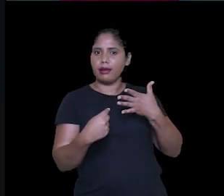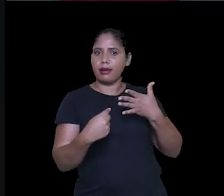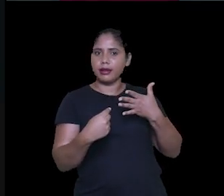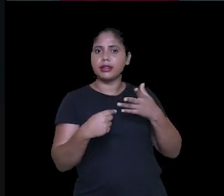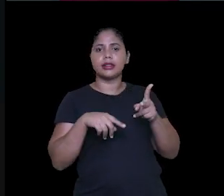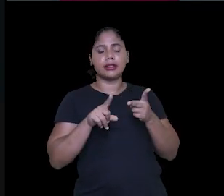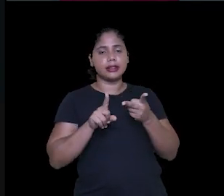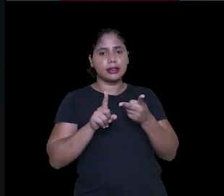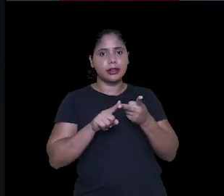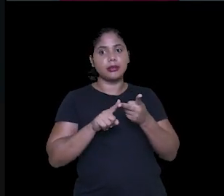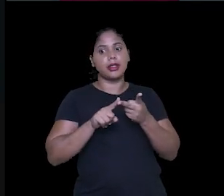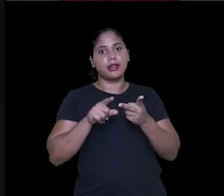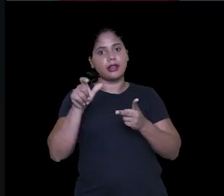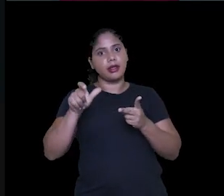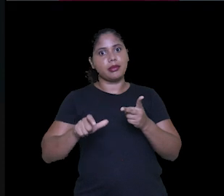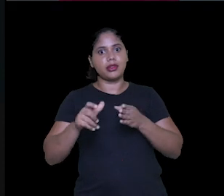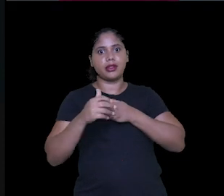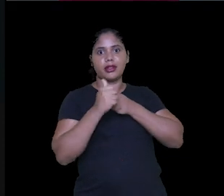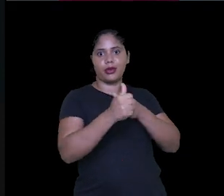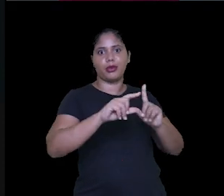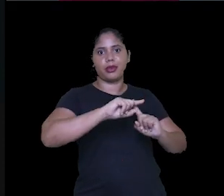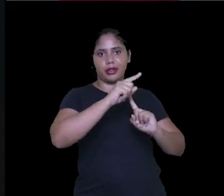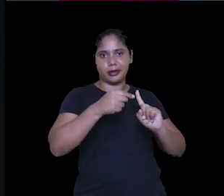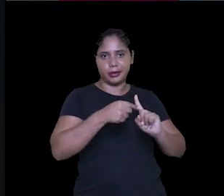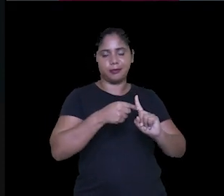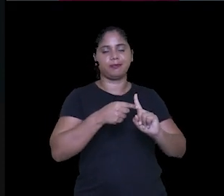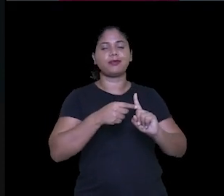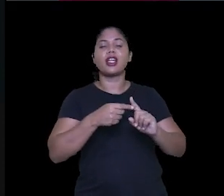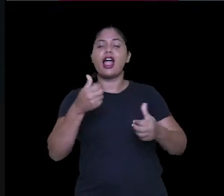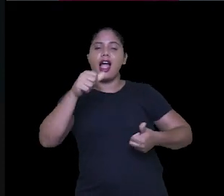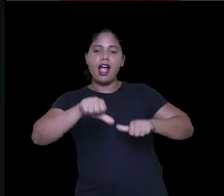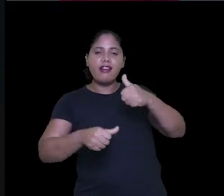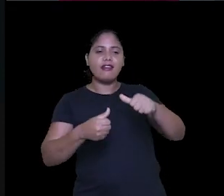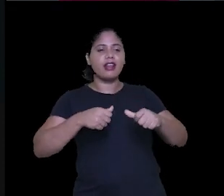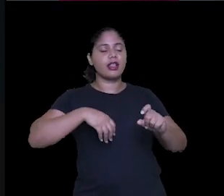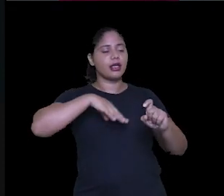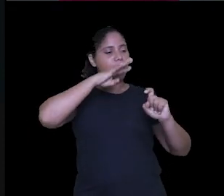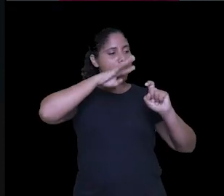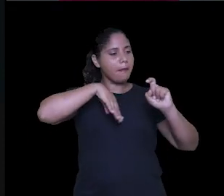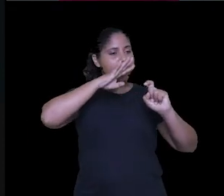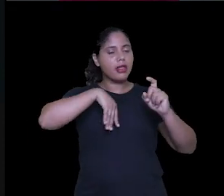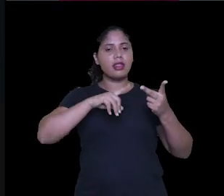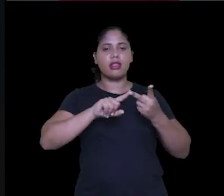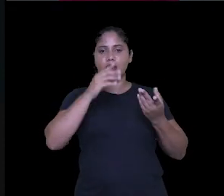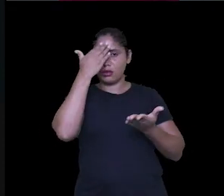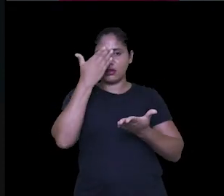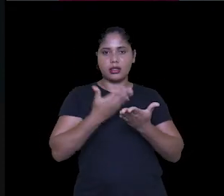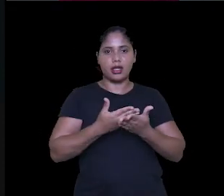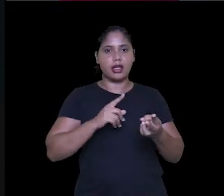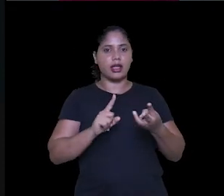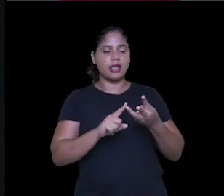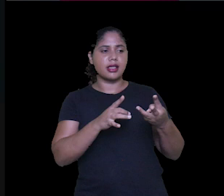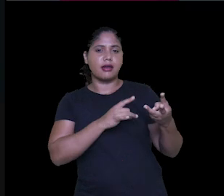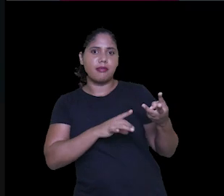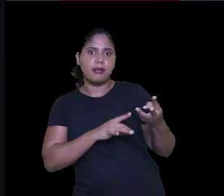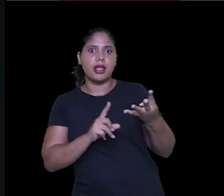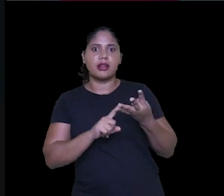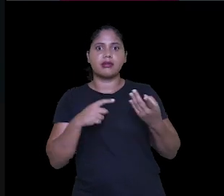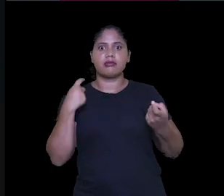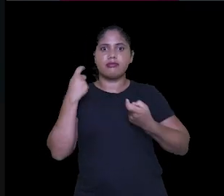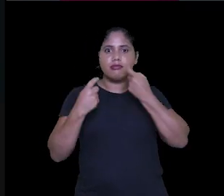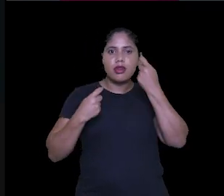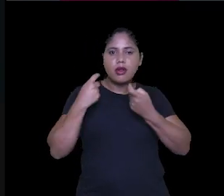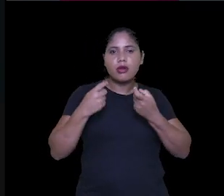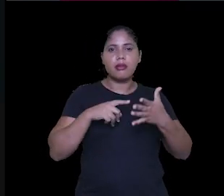Avalie mitos, avalie crenças, medos e preocupações, fantasias relacionadas ao aleitamento